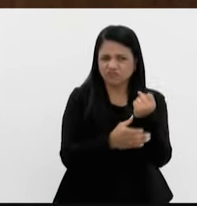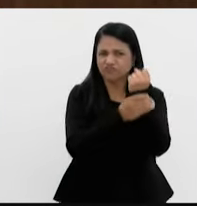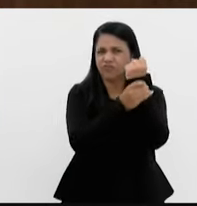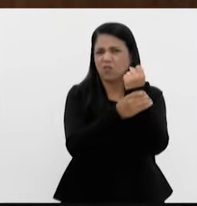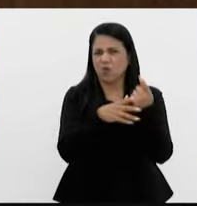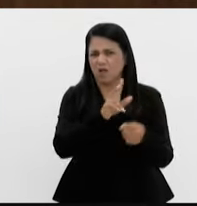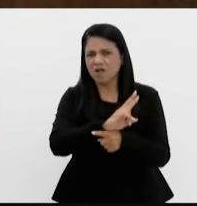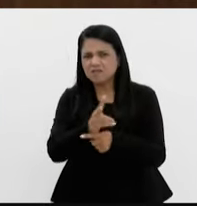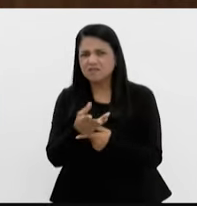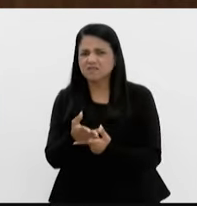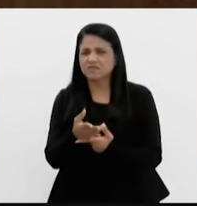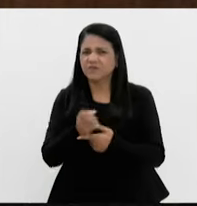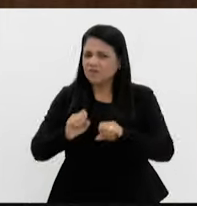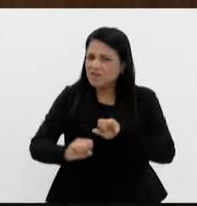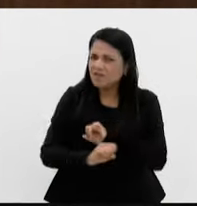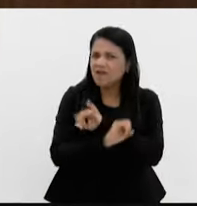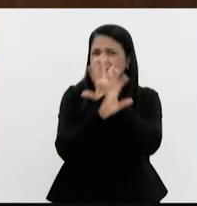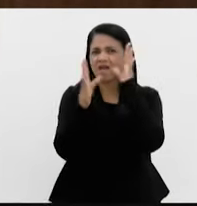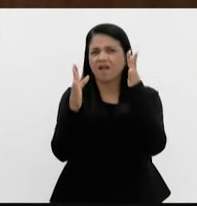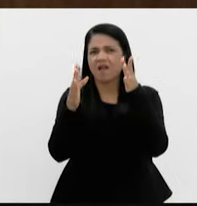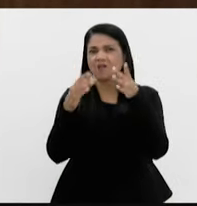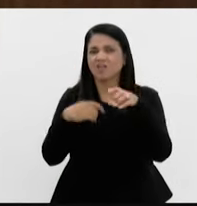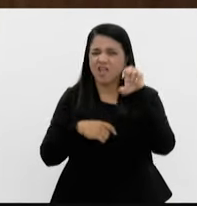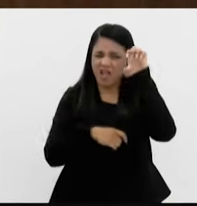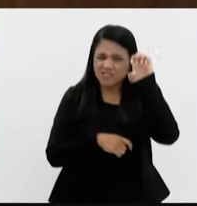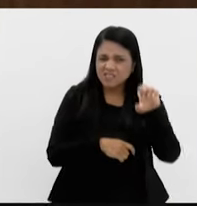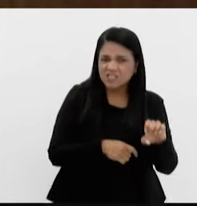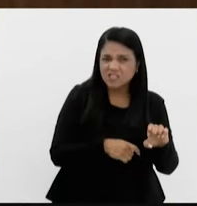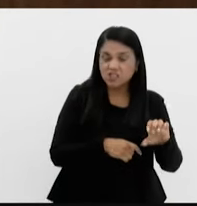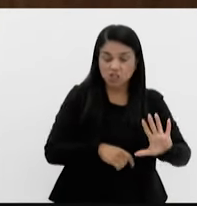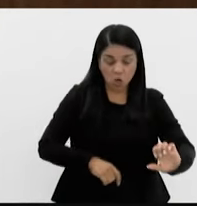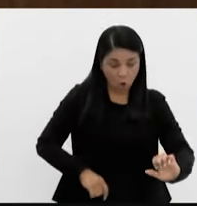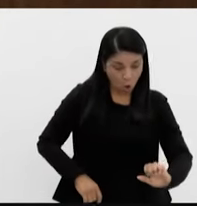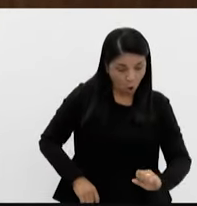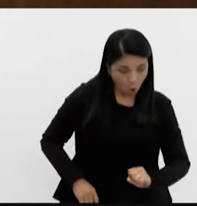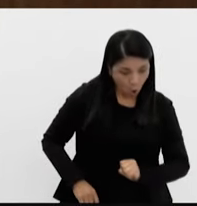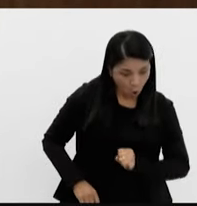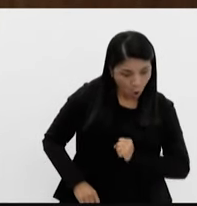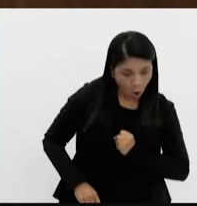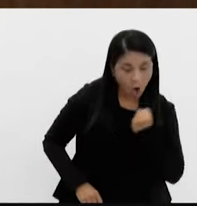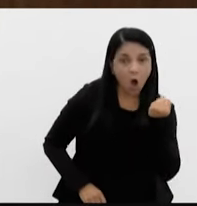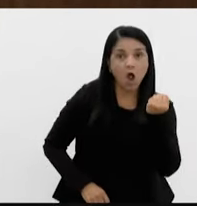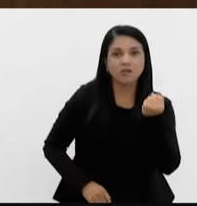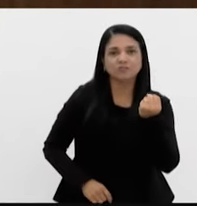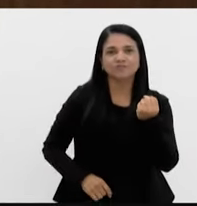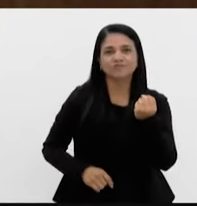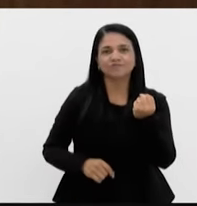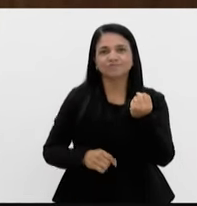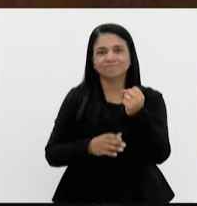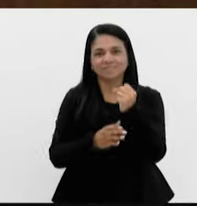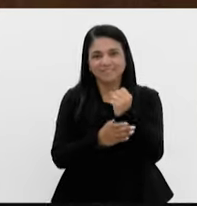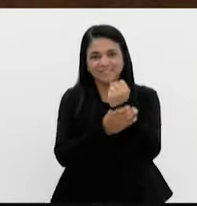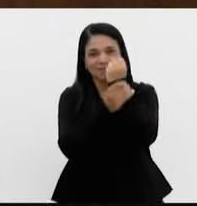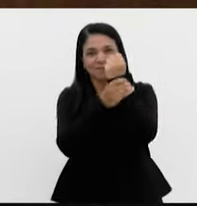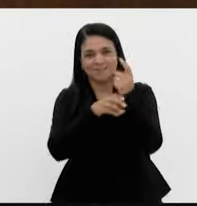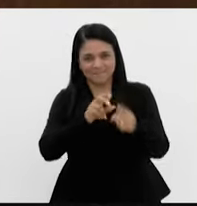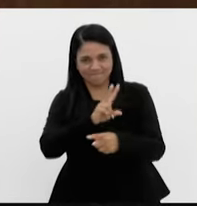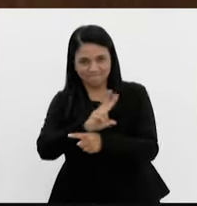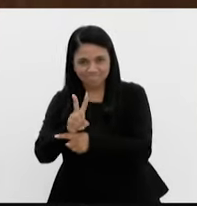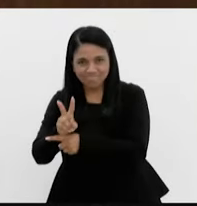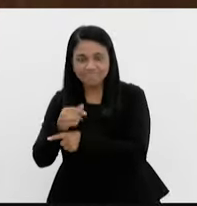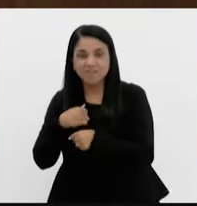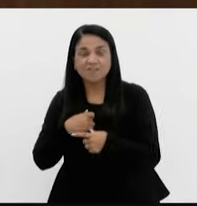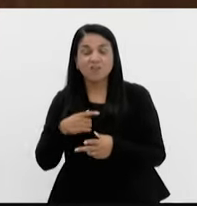fica claro mais uma vez que aer tem óo eles T ódio das forças de segurança eles ódio